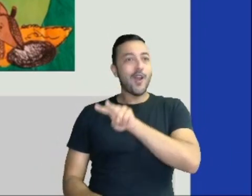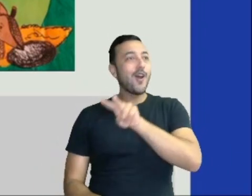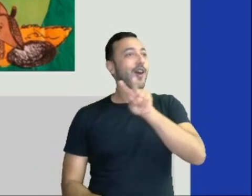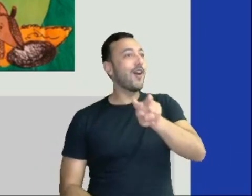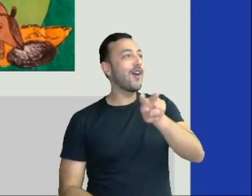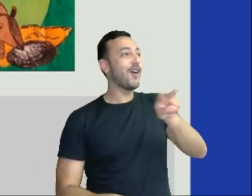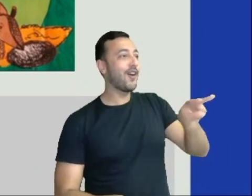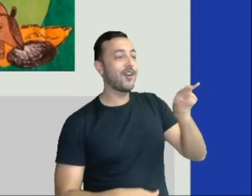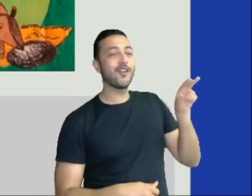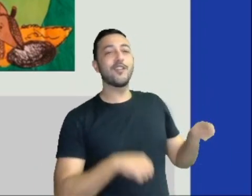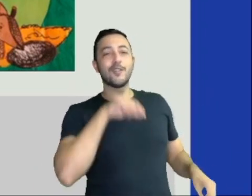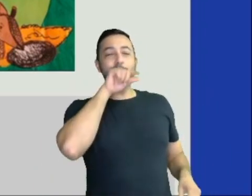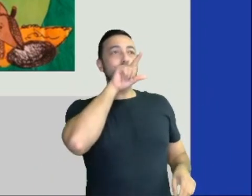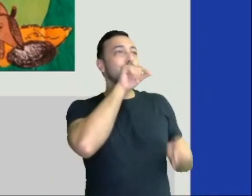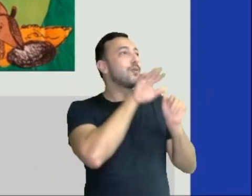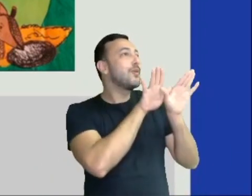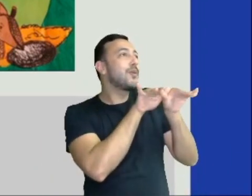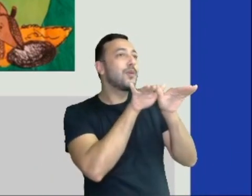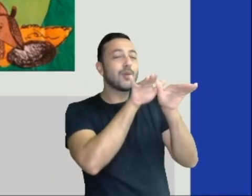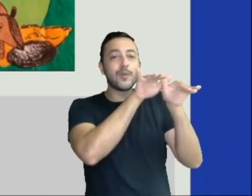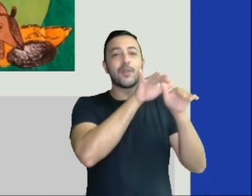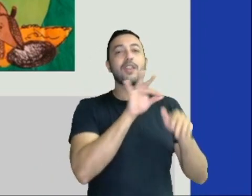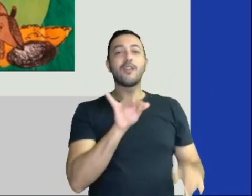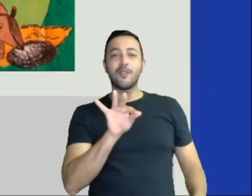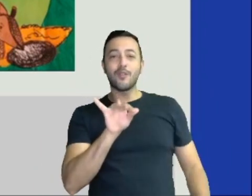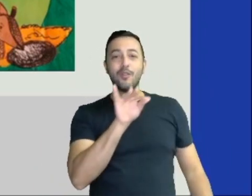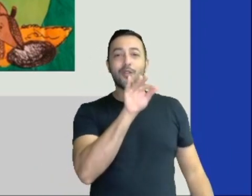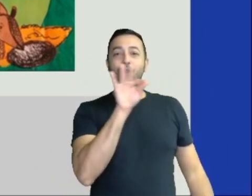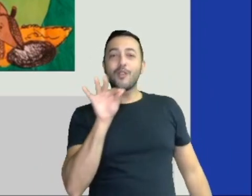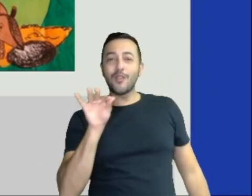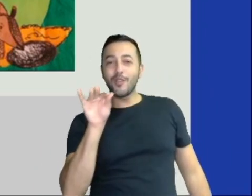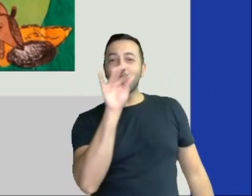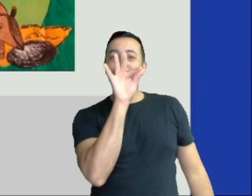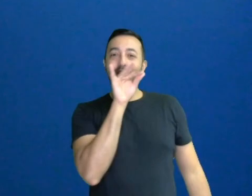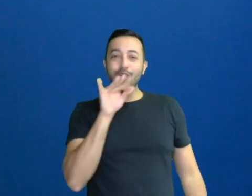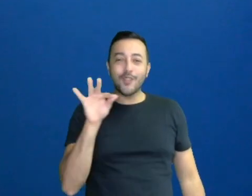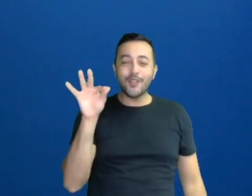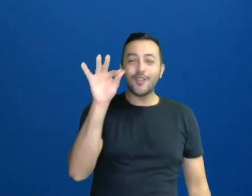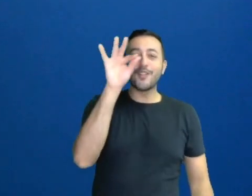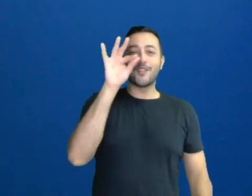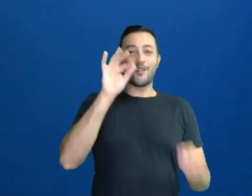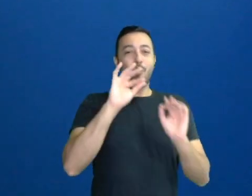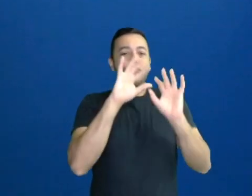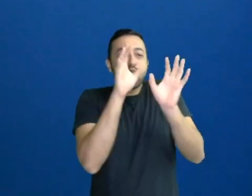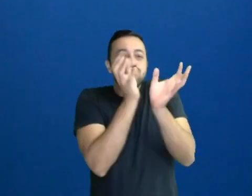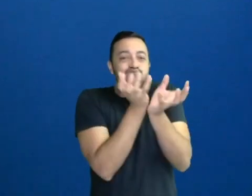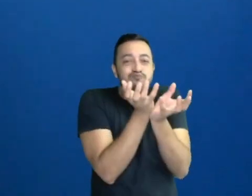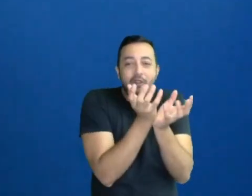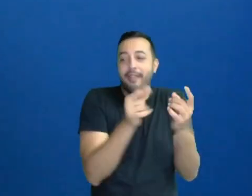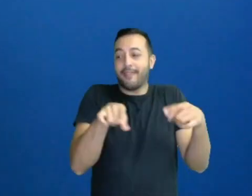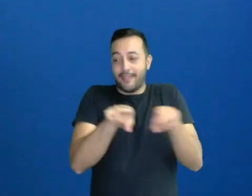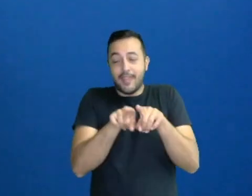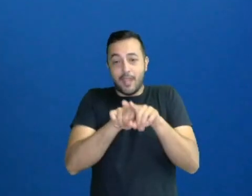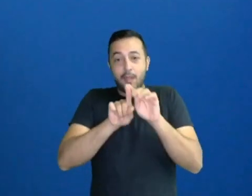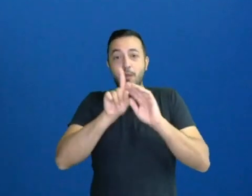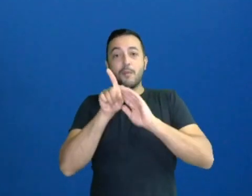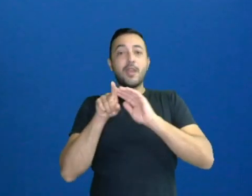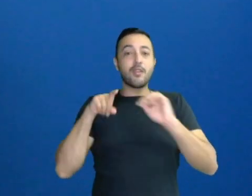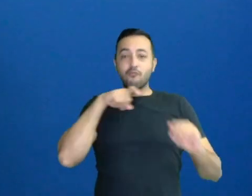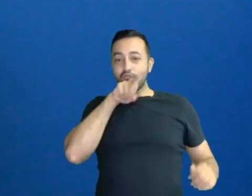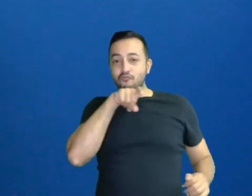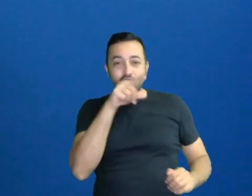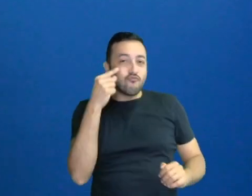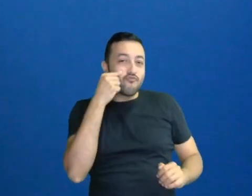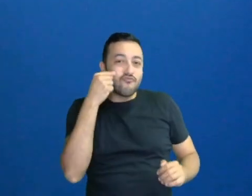né os bem-te-vis fazendo aí os seus ninhos o tatu né o buraco onde o tato